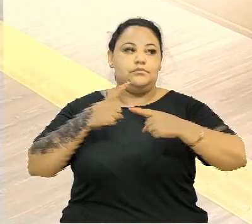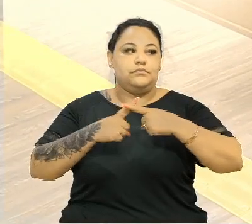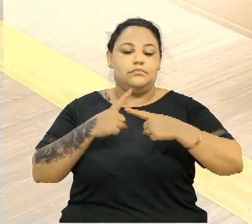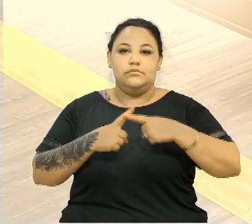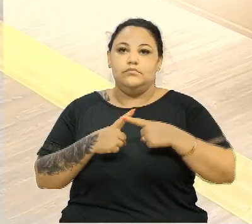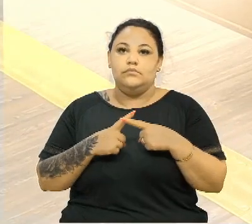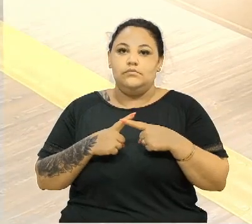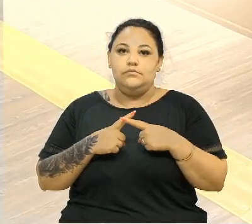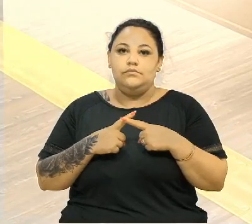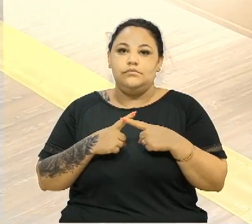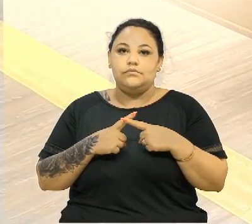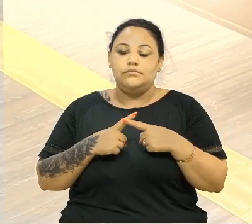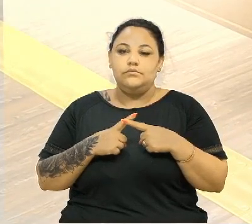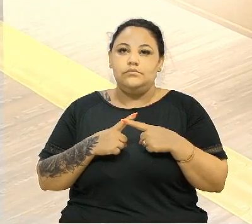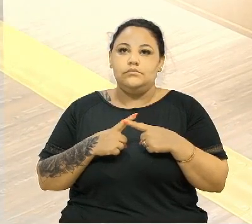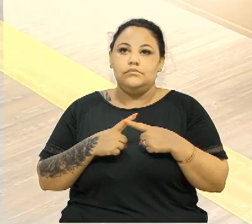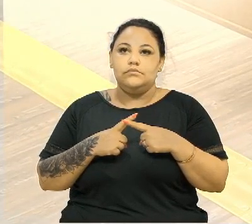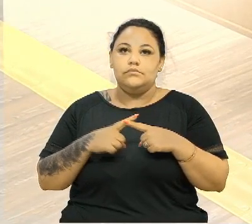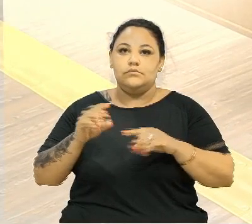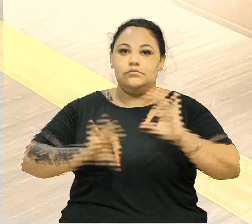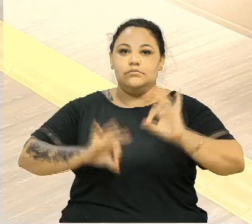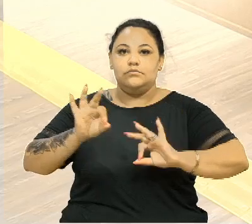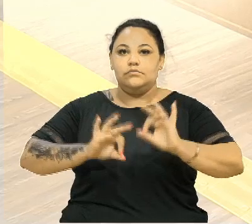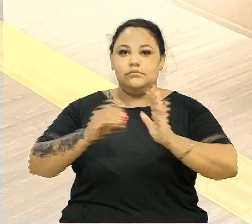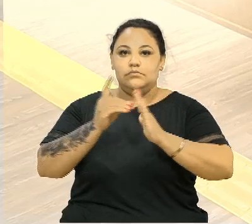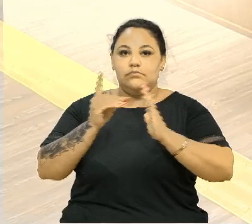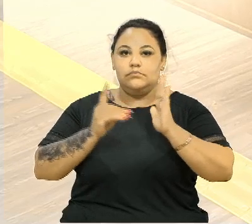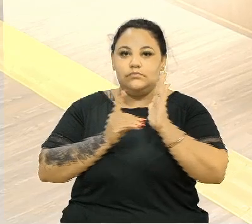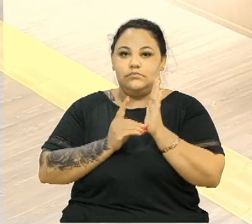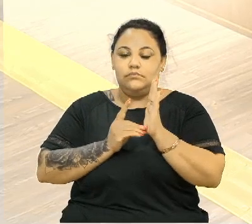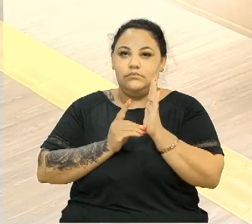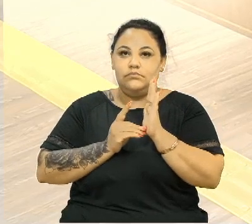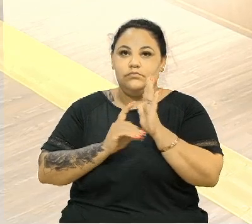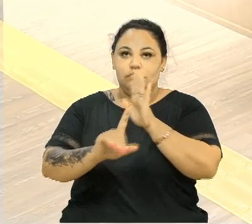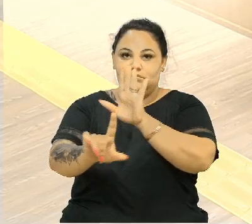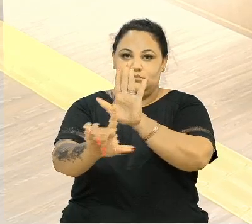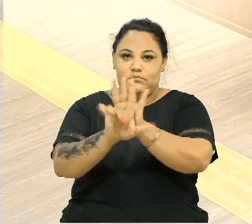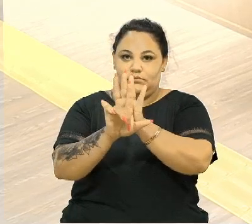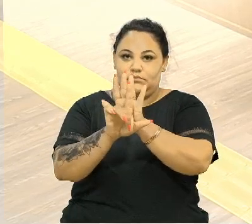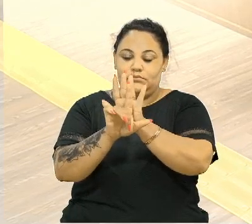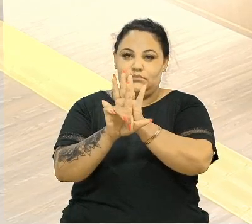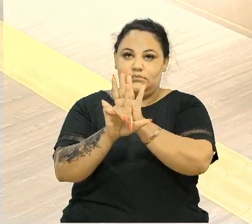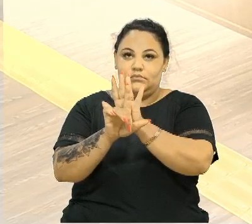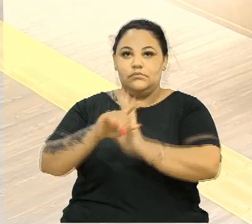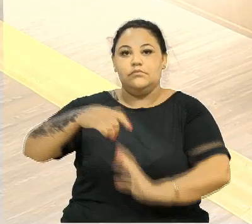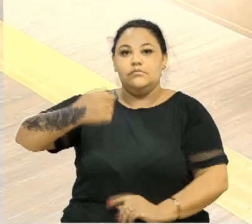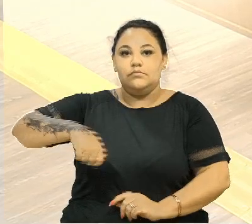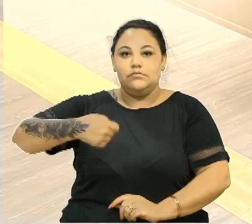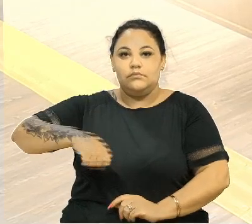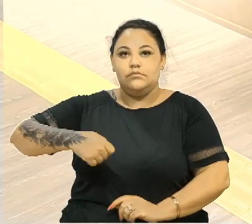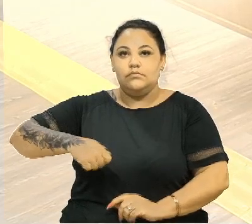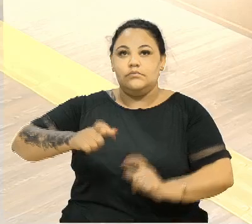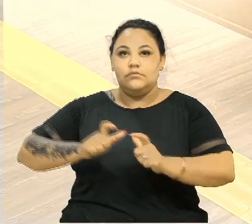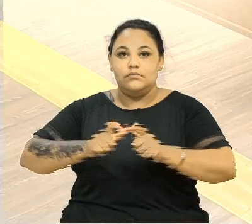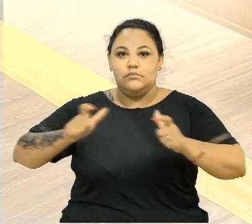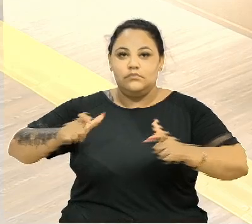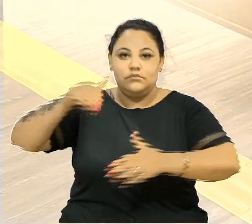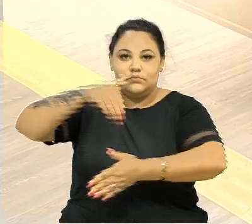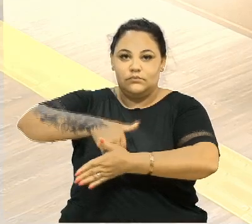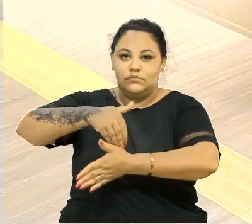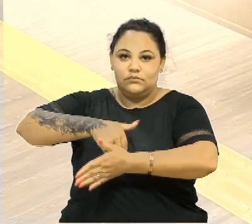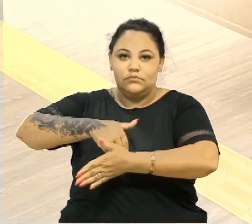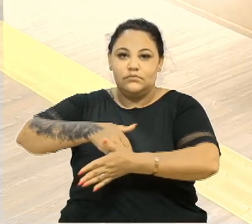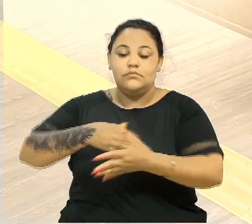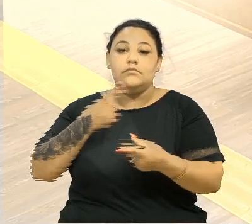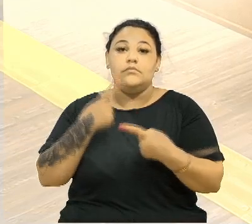devido projeto de decreto legislativo necessitar de 2/3 e como é o último